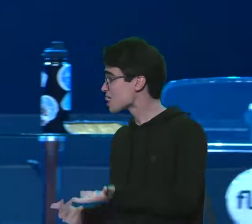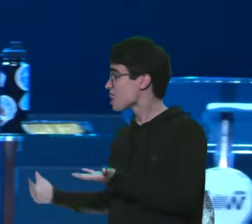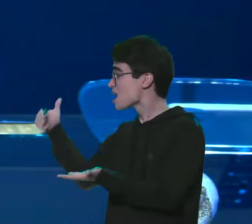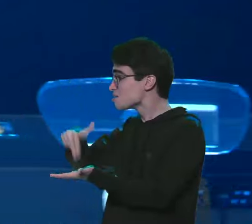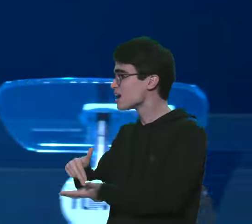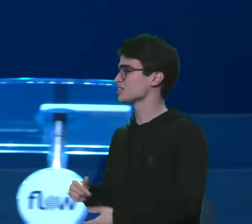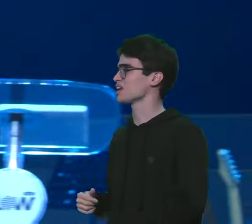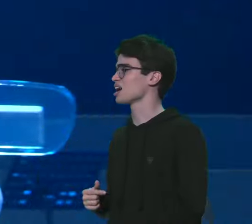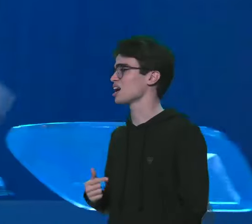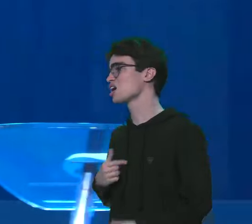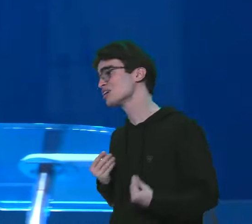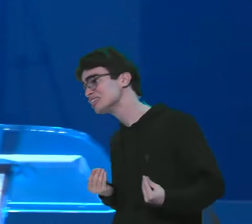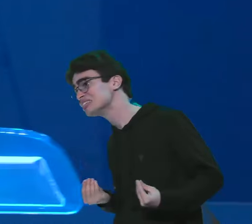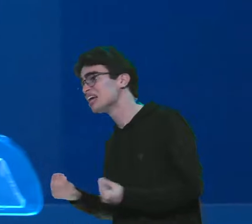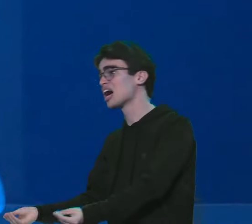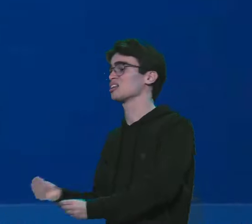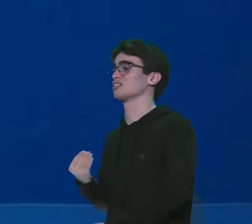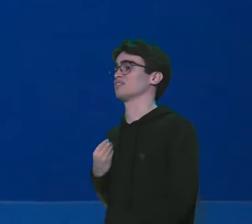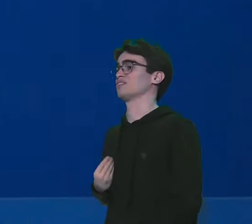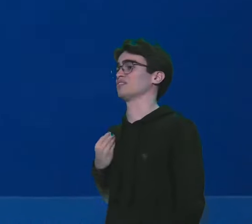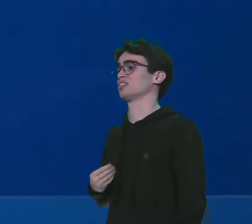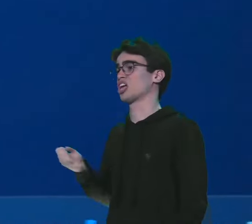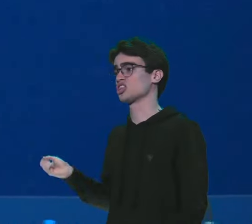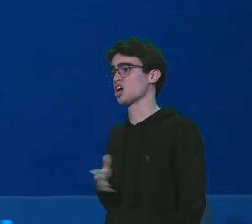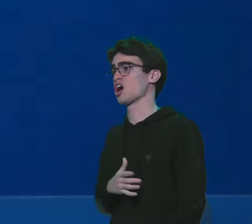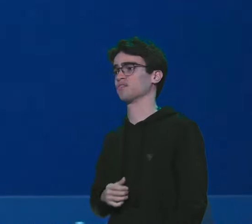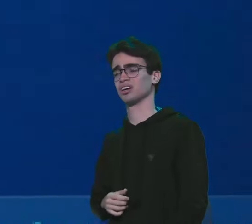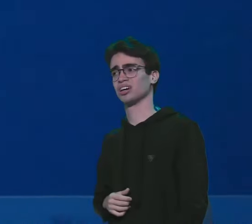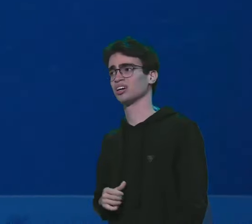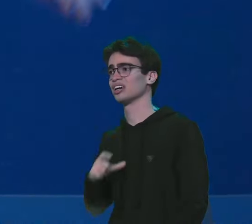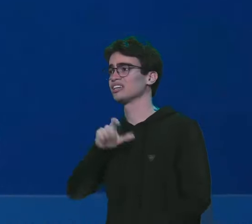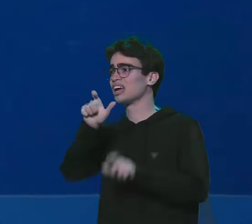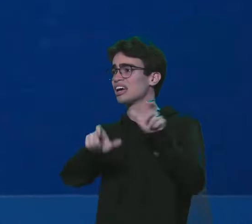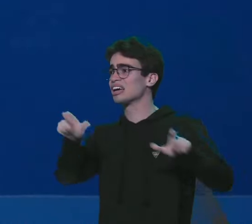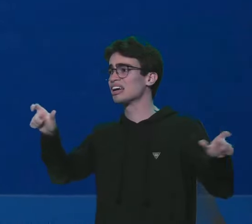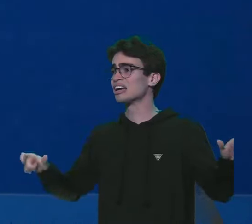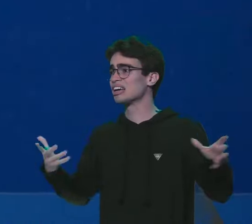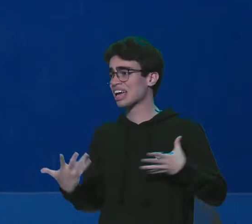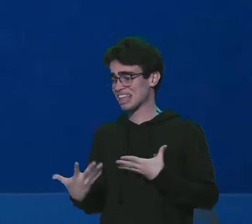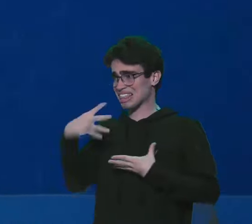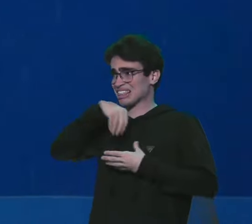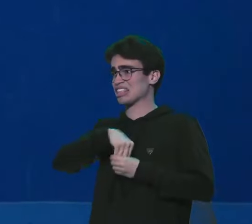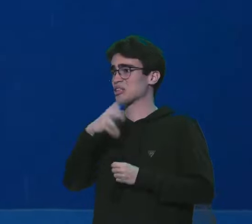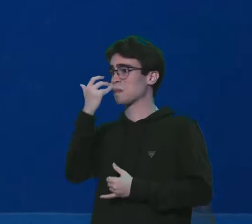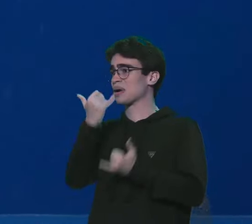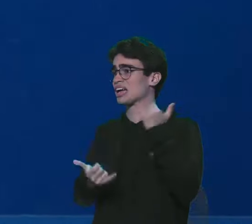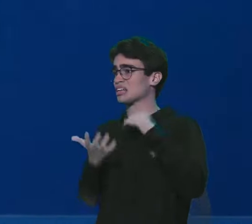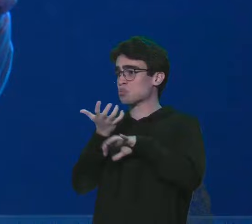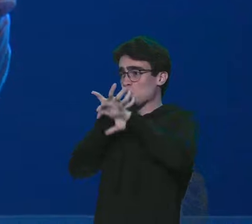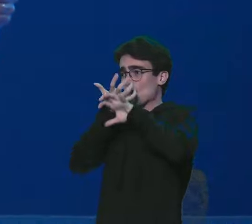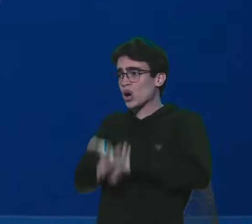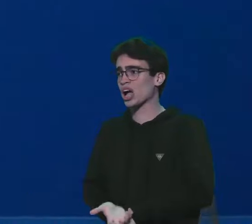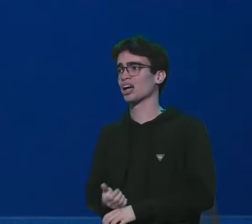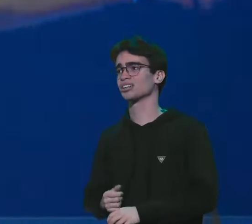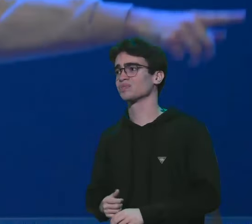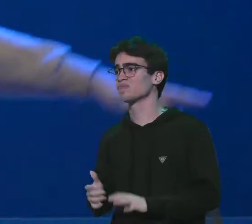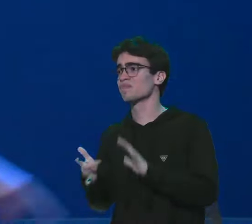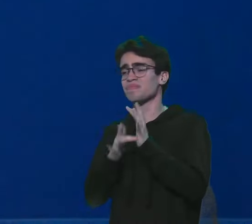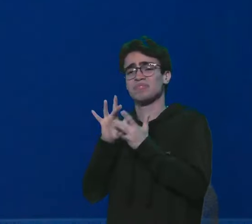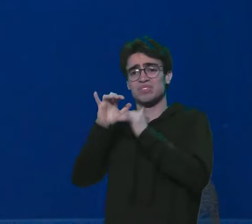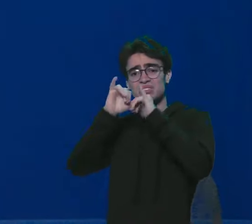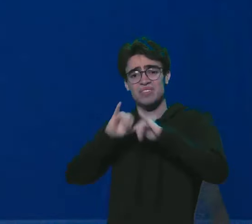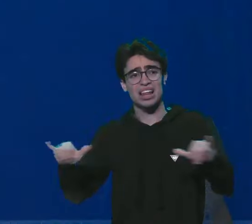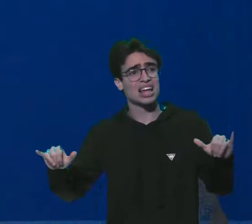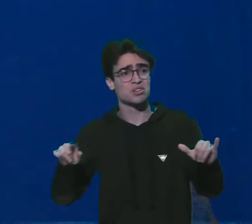Levanta, que eu estou te dando vida nova. Tem gente aqui que está morta por dentro. E Jesus está falando: menino,